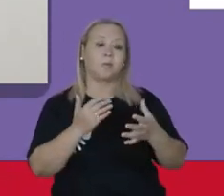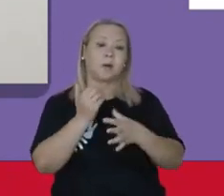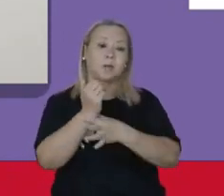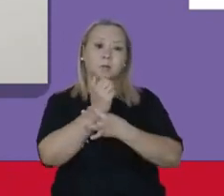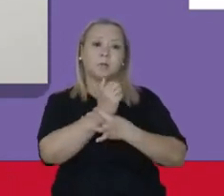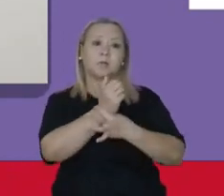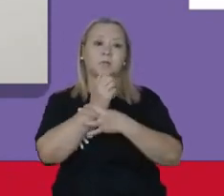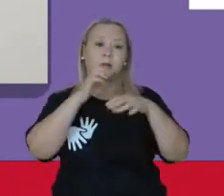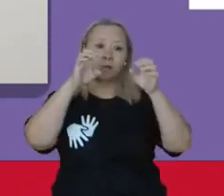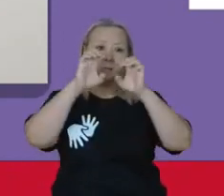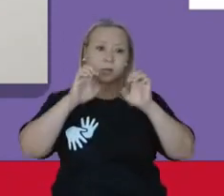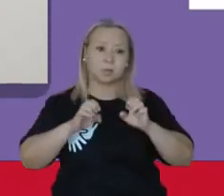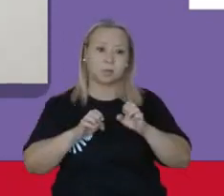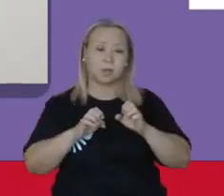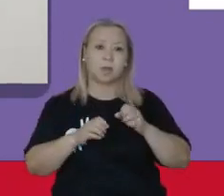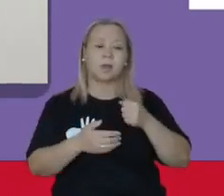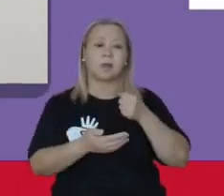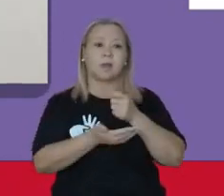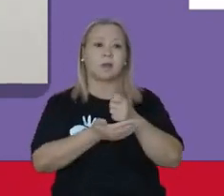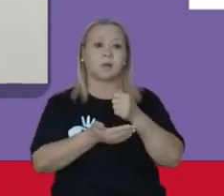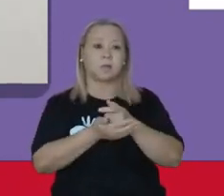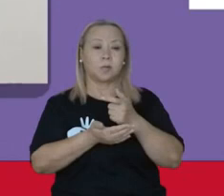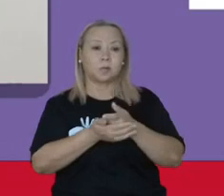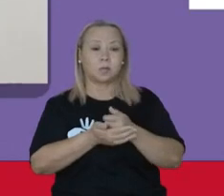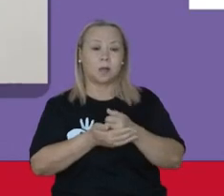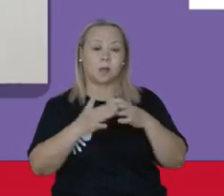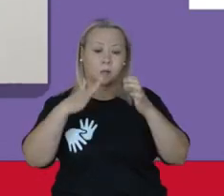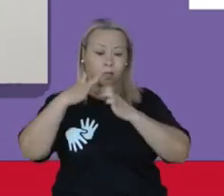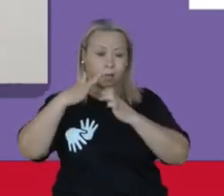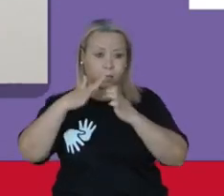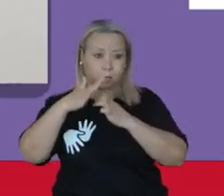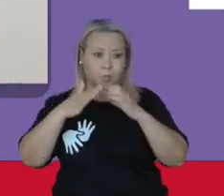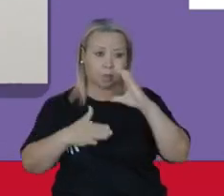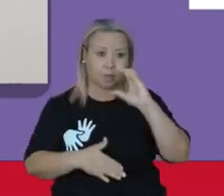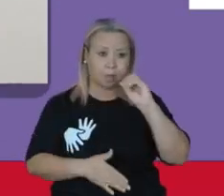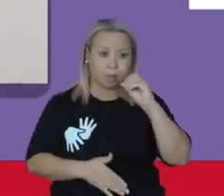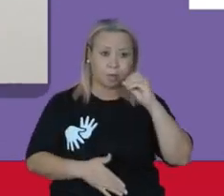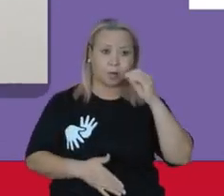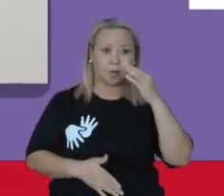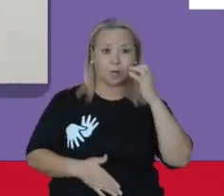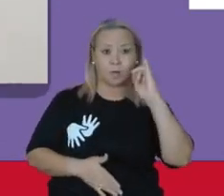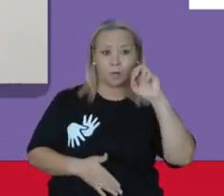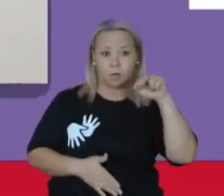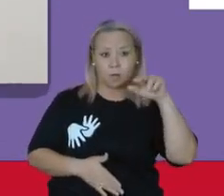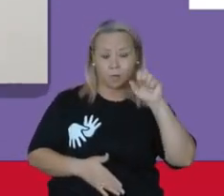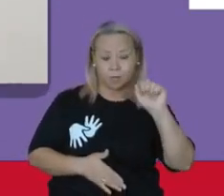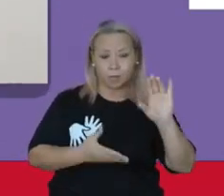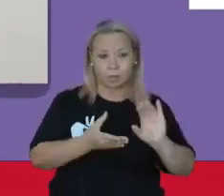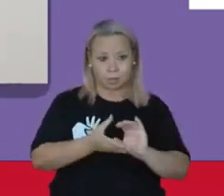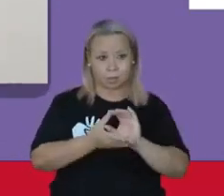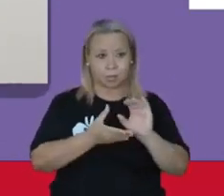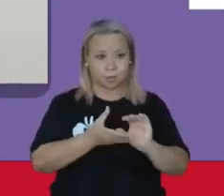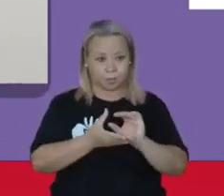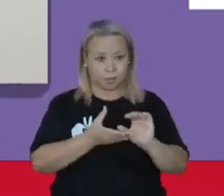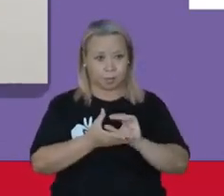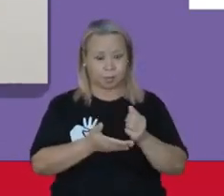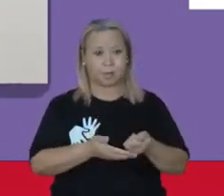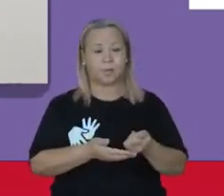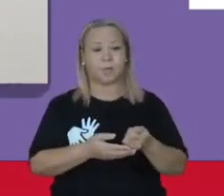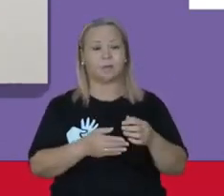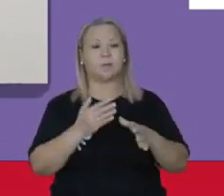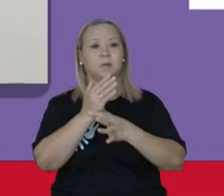sistema, que é a contribuição sobre o lucro líquido das empresas, o COFINS, que é uma contribuição para o financiamento da